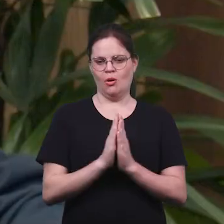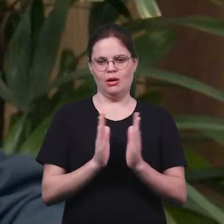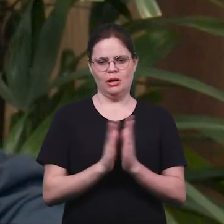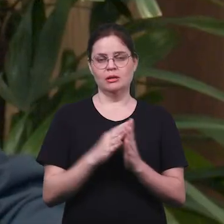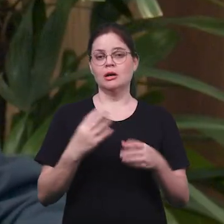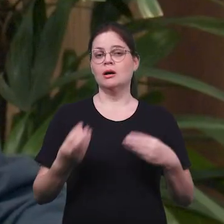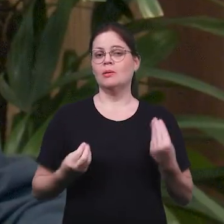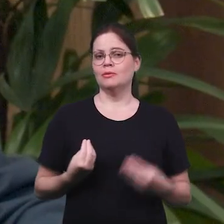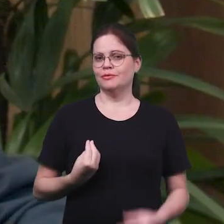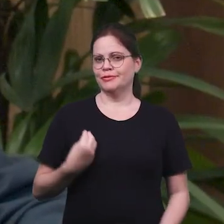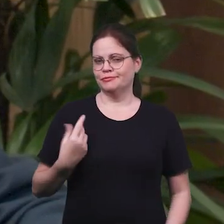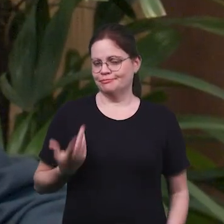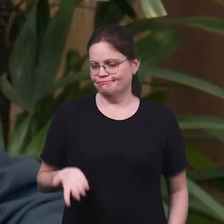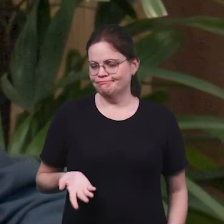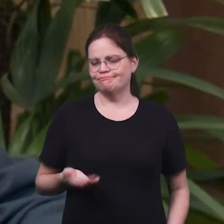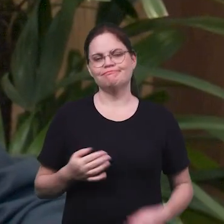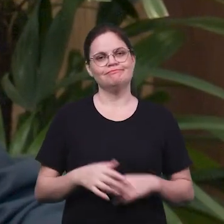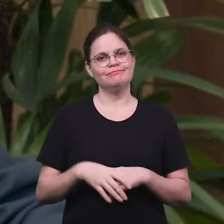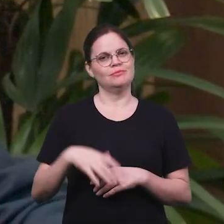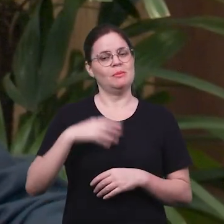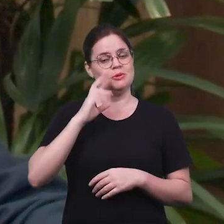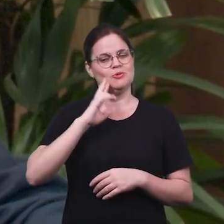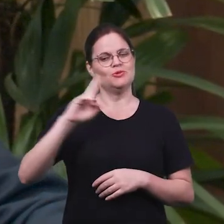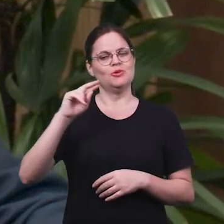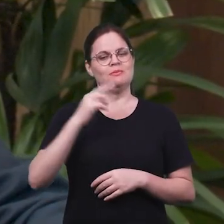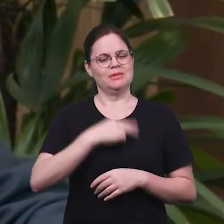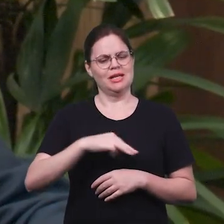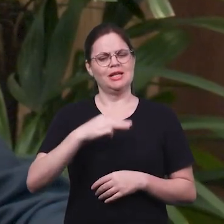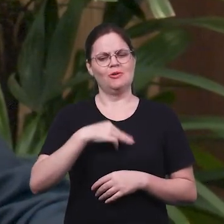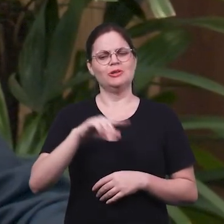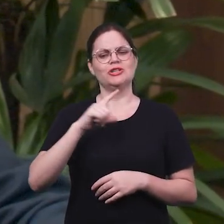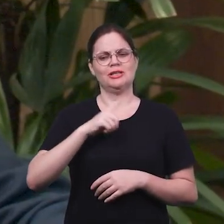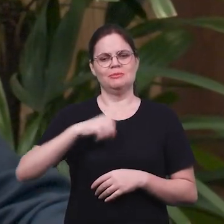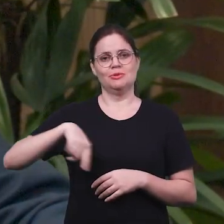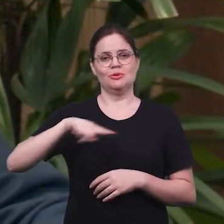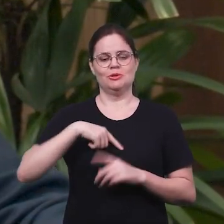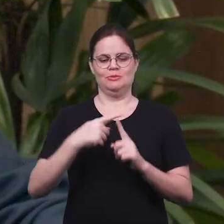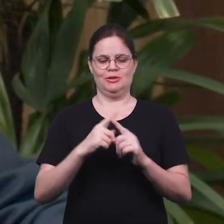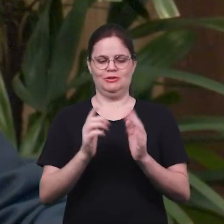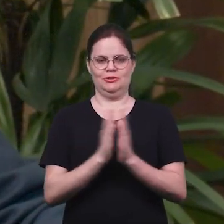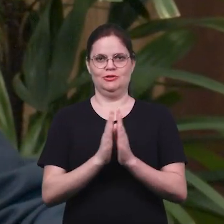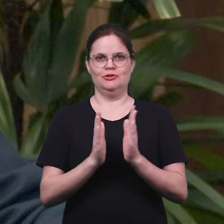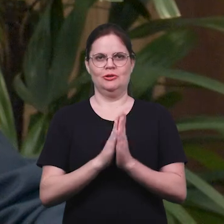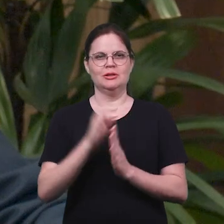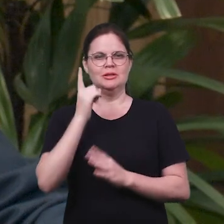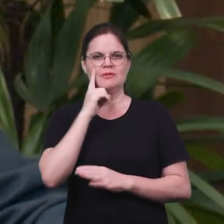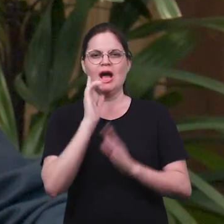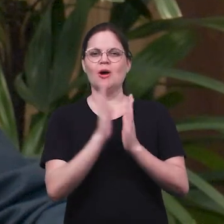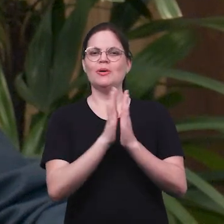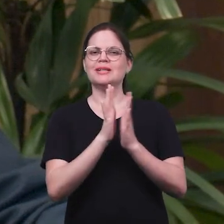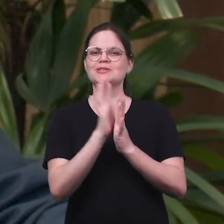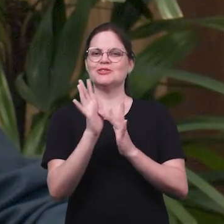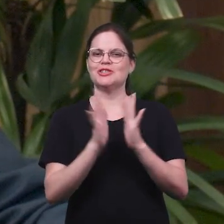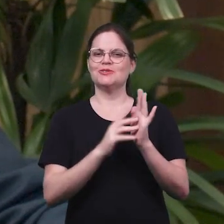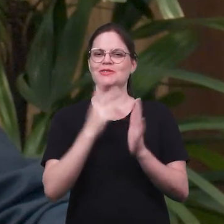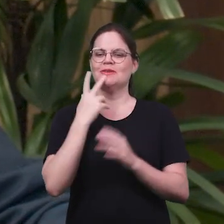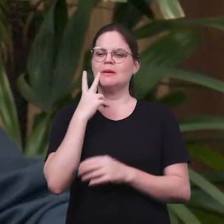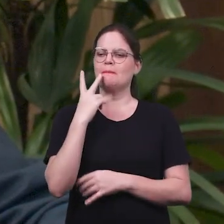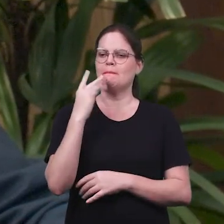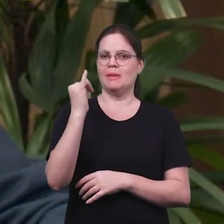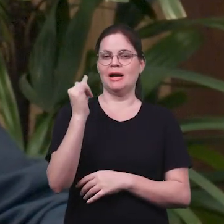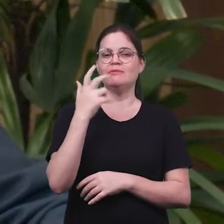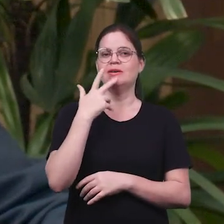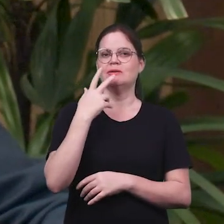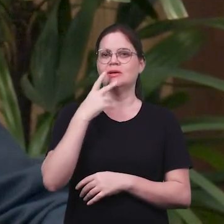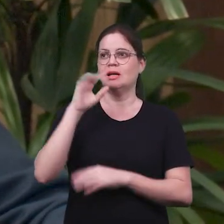nós mesmos não estaríamos aqui. Mas o Senhor usa de misericórdia através da oração. Interessante que o Pai Nosso, ele fala sobre venha